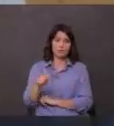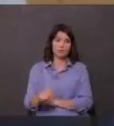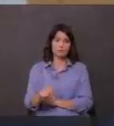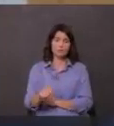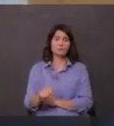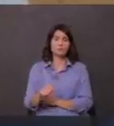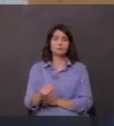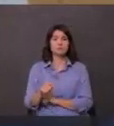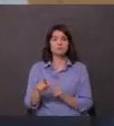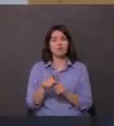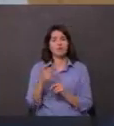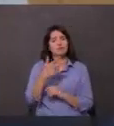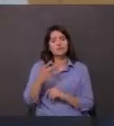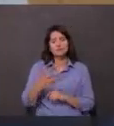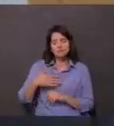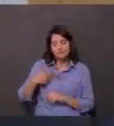ele generosidade.